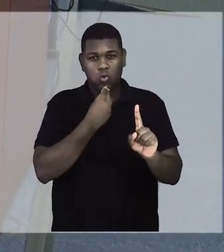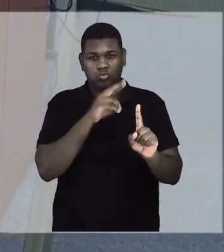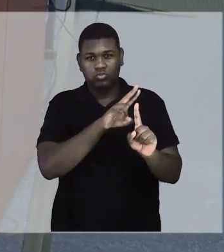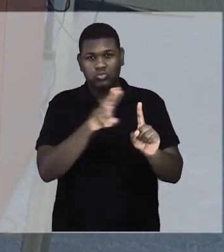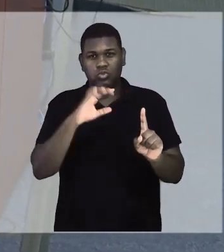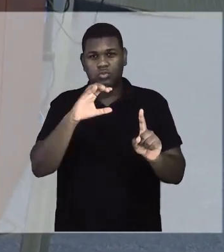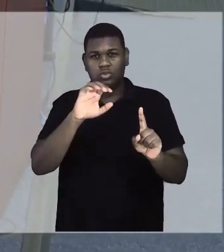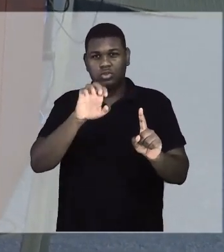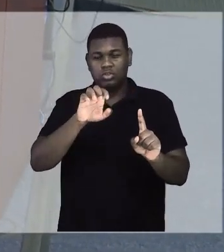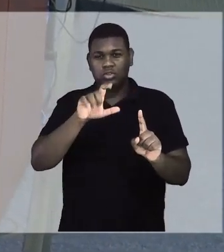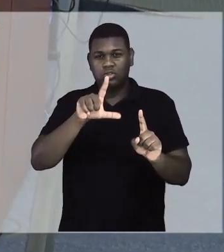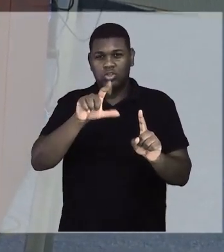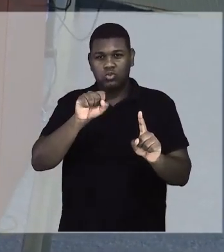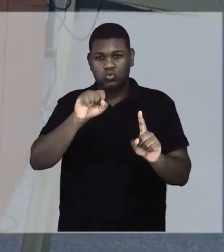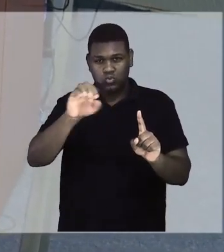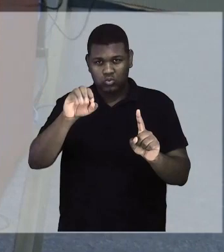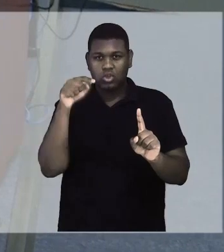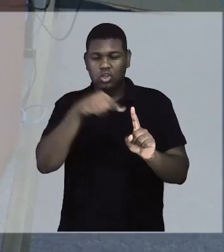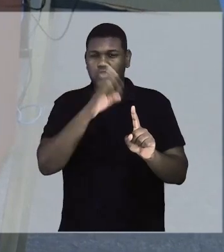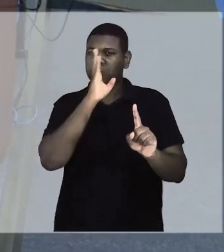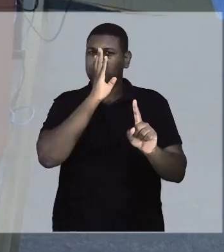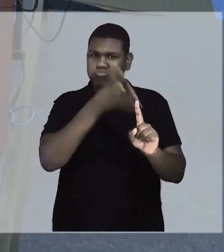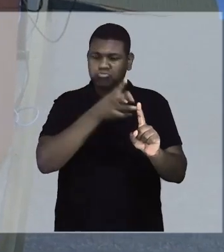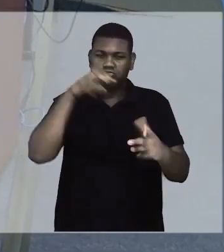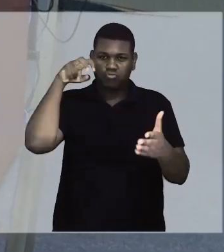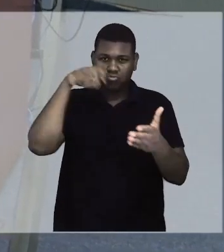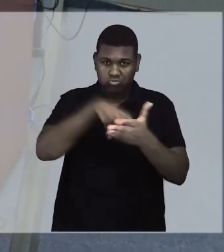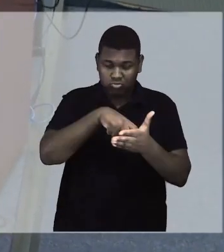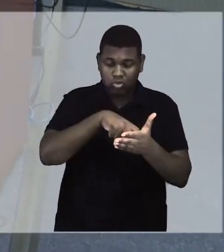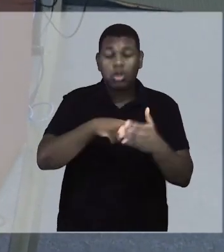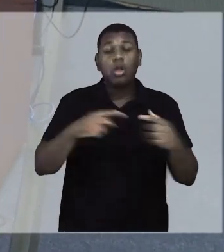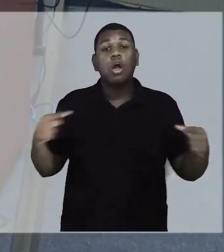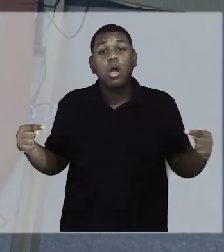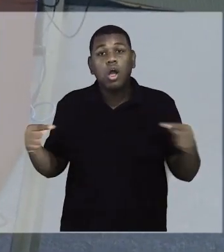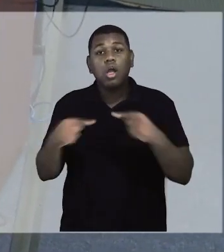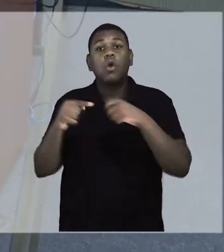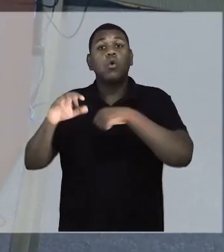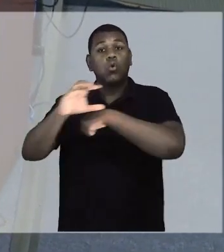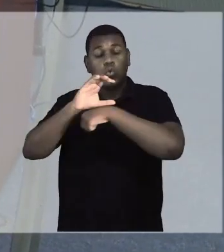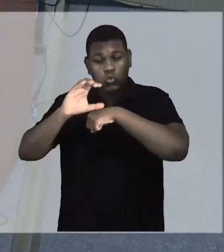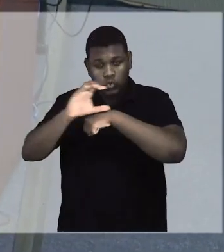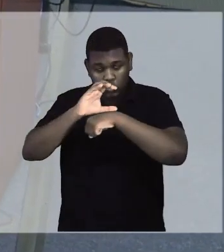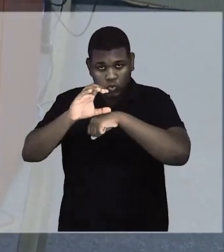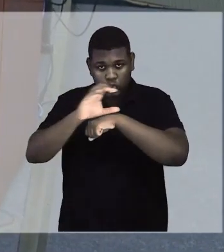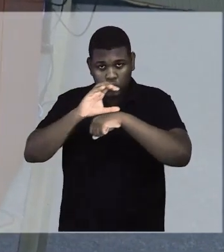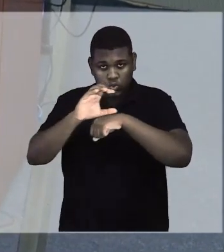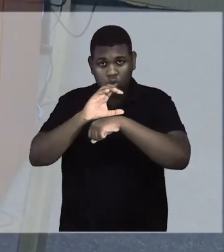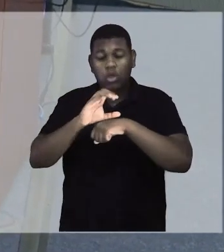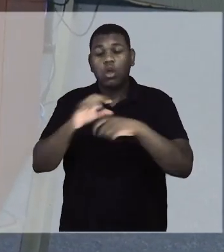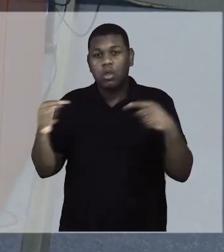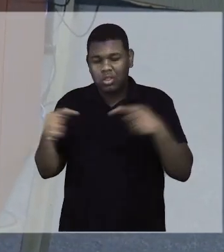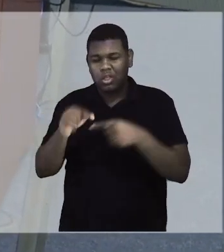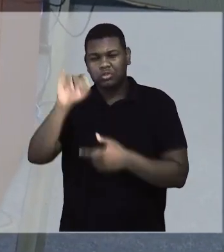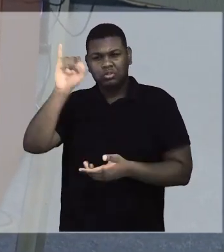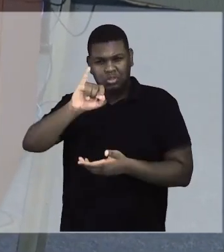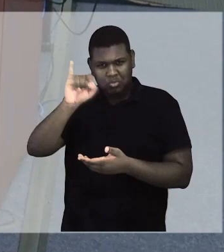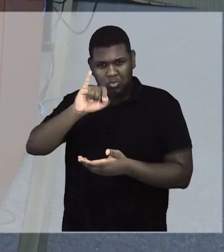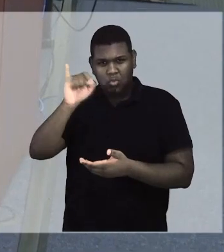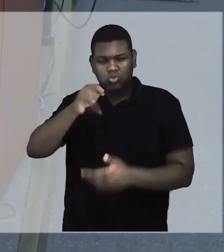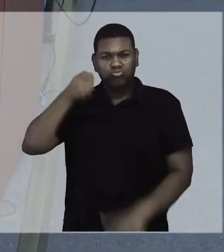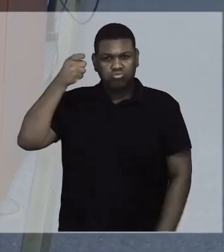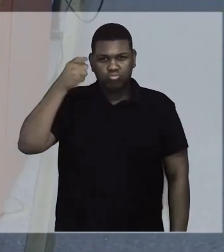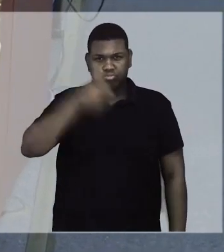apelante Celso foi condenado é crime material e somente se consuma